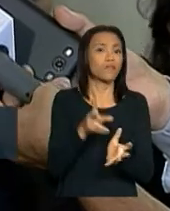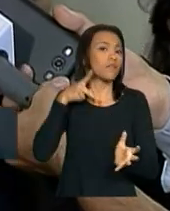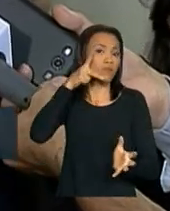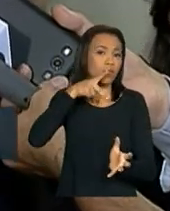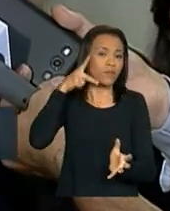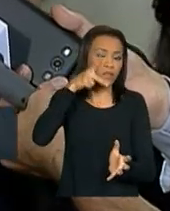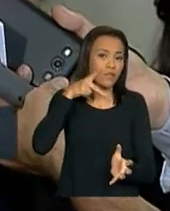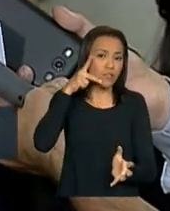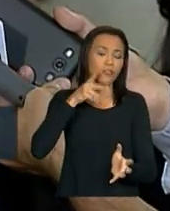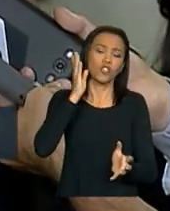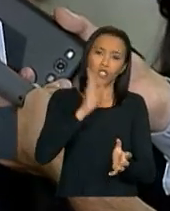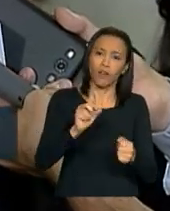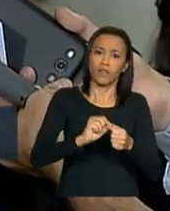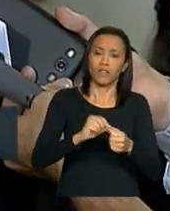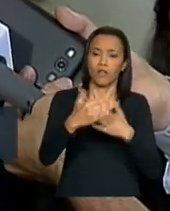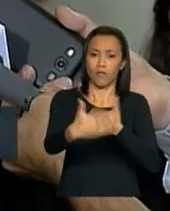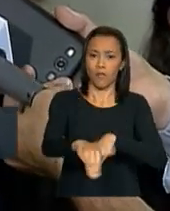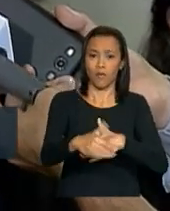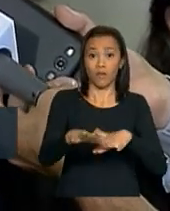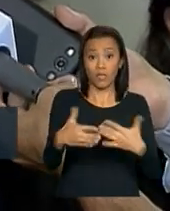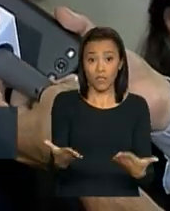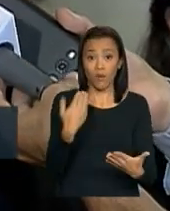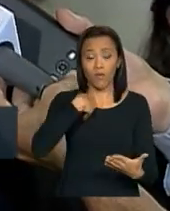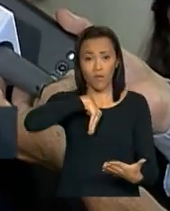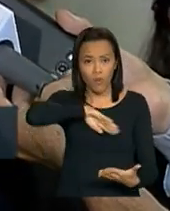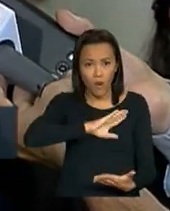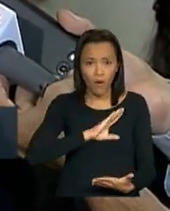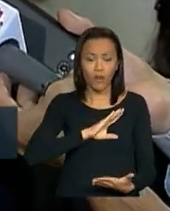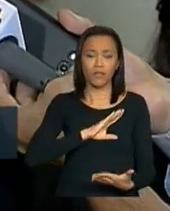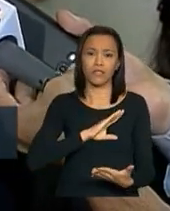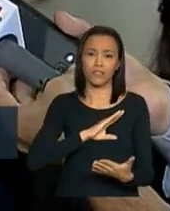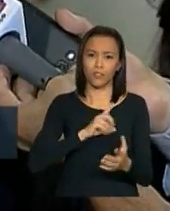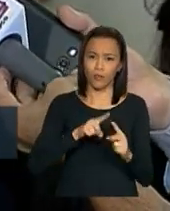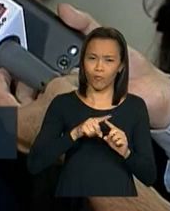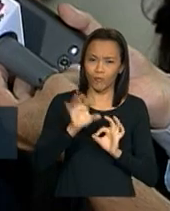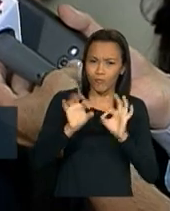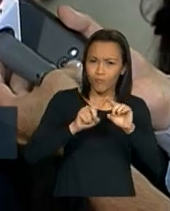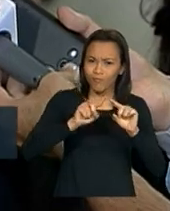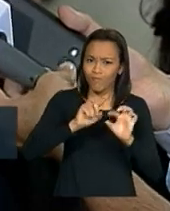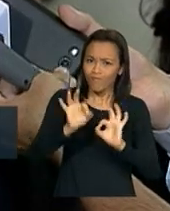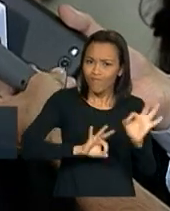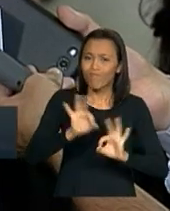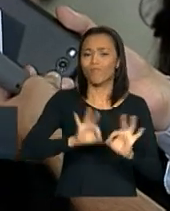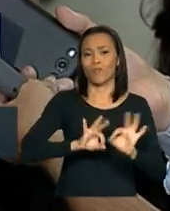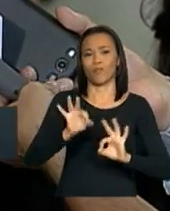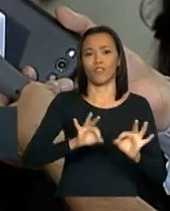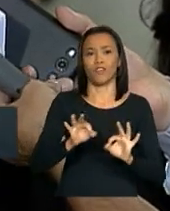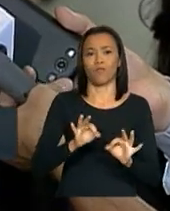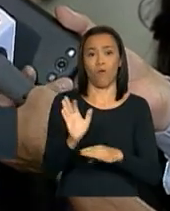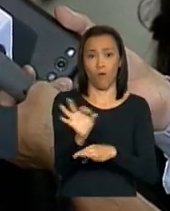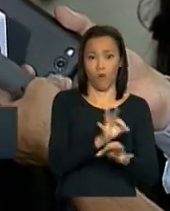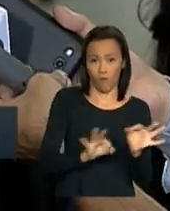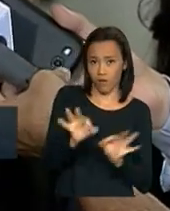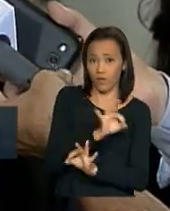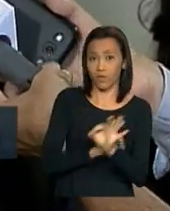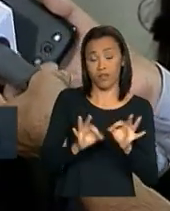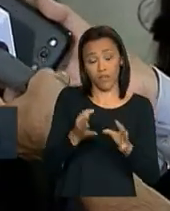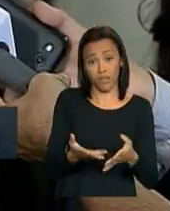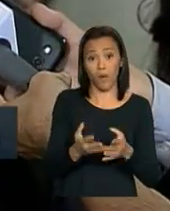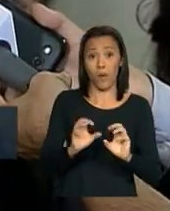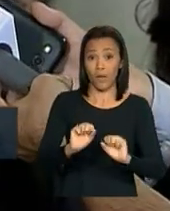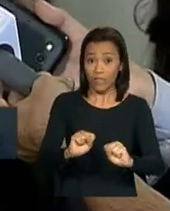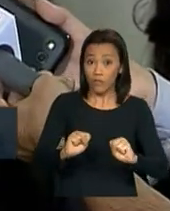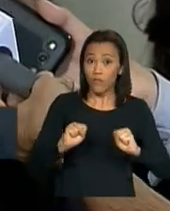prestaram provas. Então, nós estamos imbuídos no projeto de construção de quadros. A democracia tem que